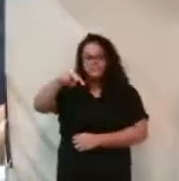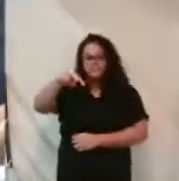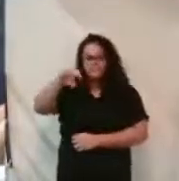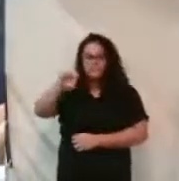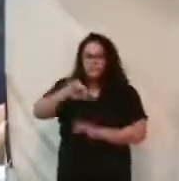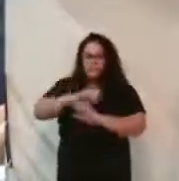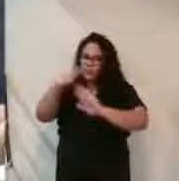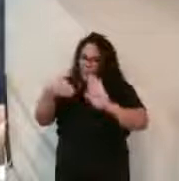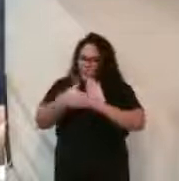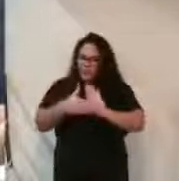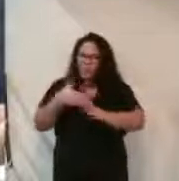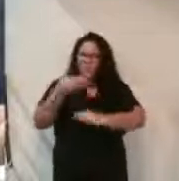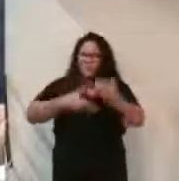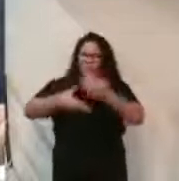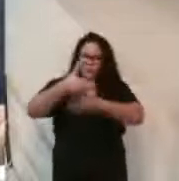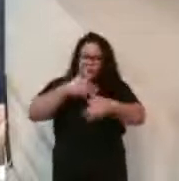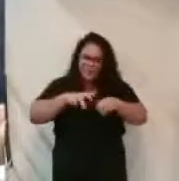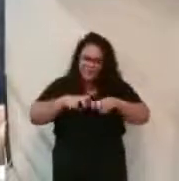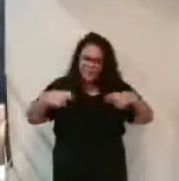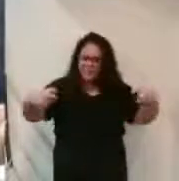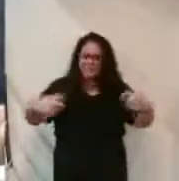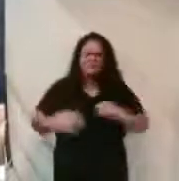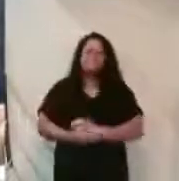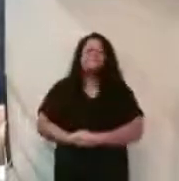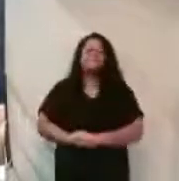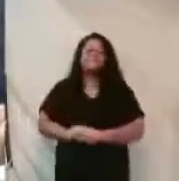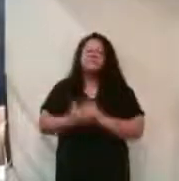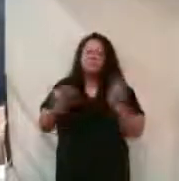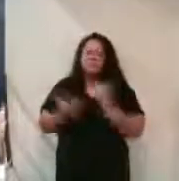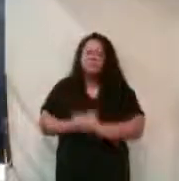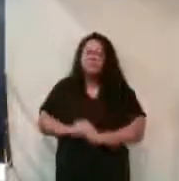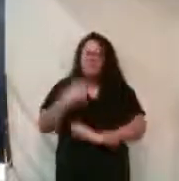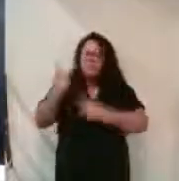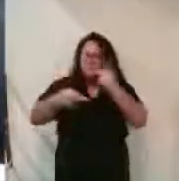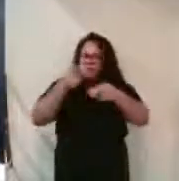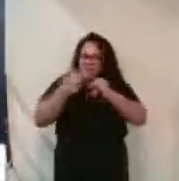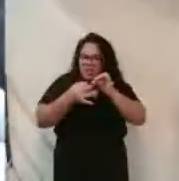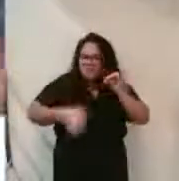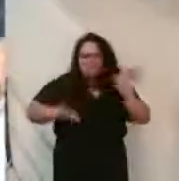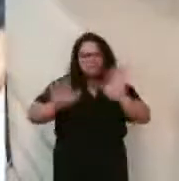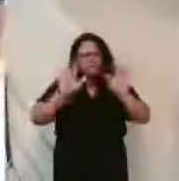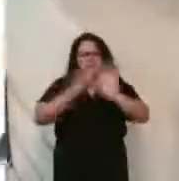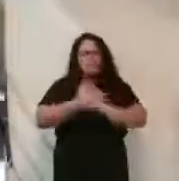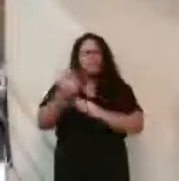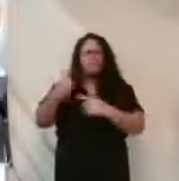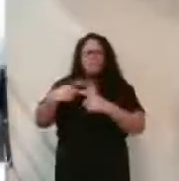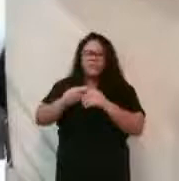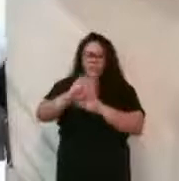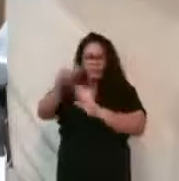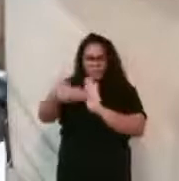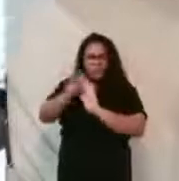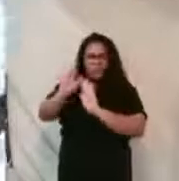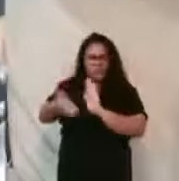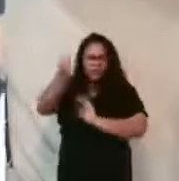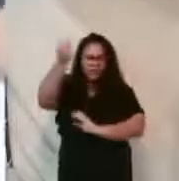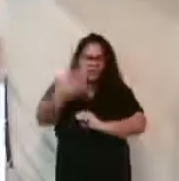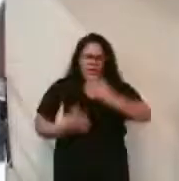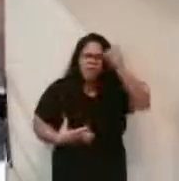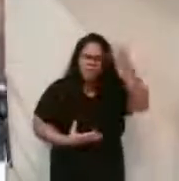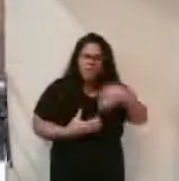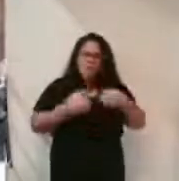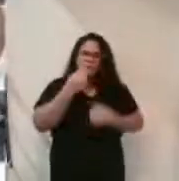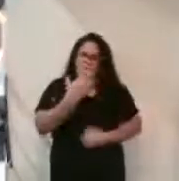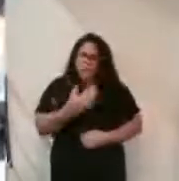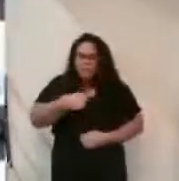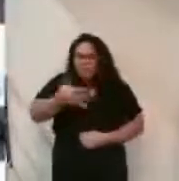doutor Carlos, conselheiro, afinal de contas. Bem, pessoal, não vou me alongar muito, todos já falaram, não vou me repetir, mas vou pegar um gancho aqui